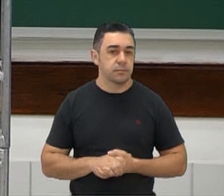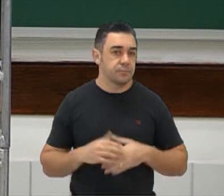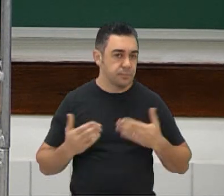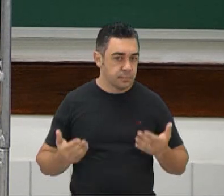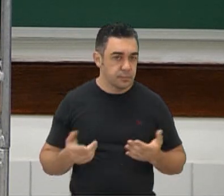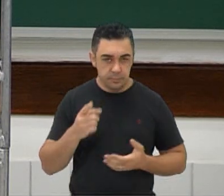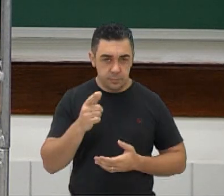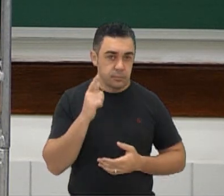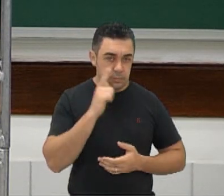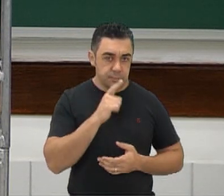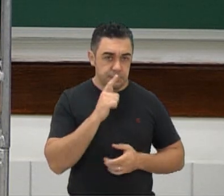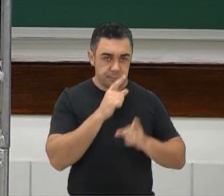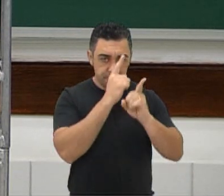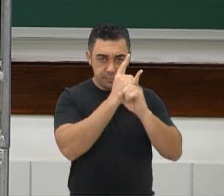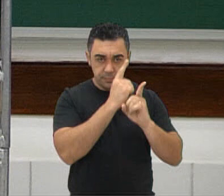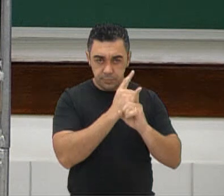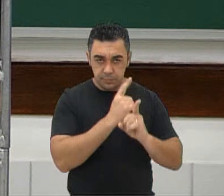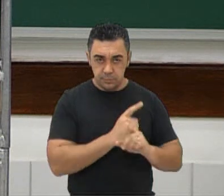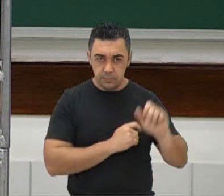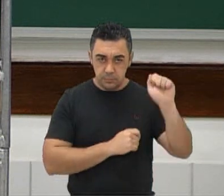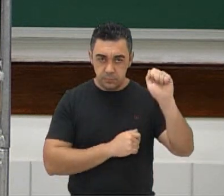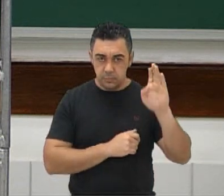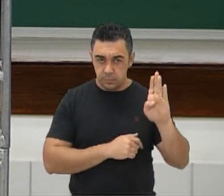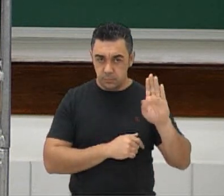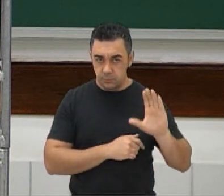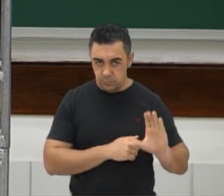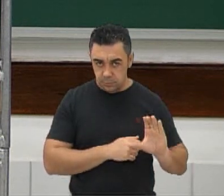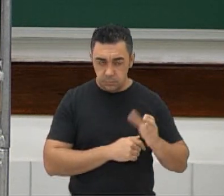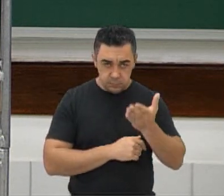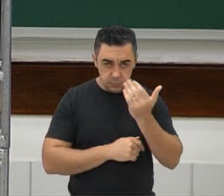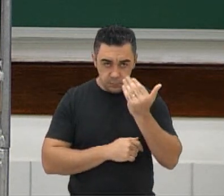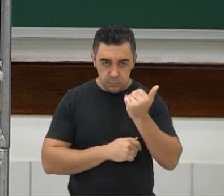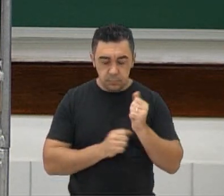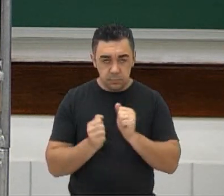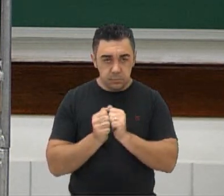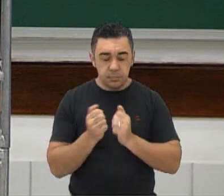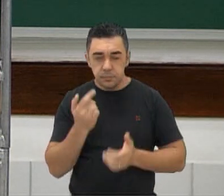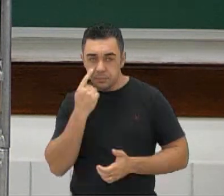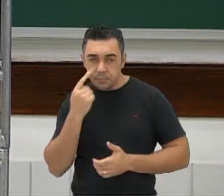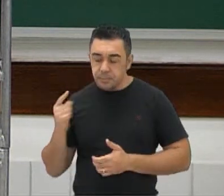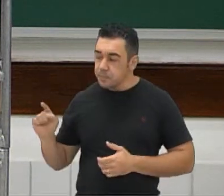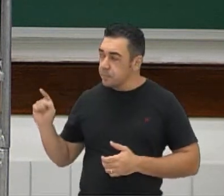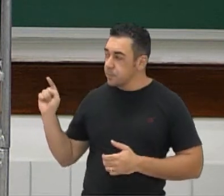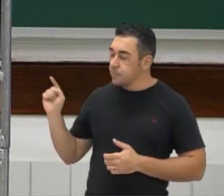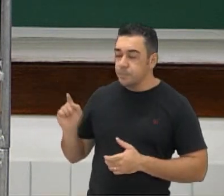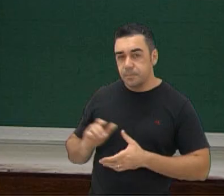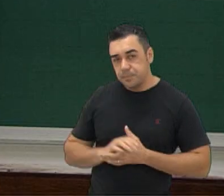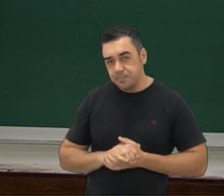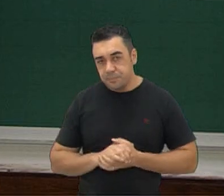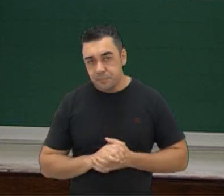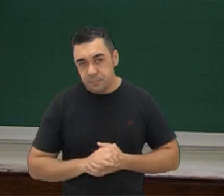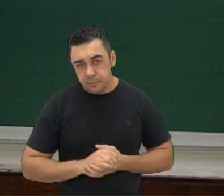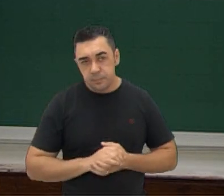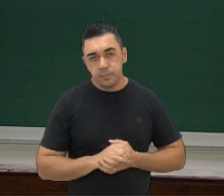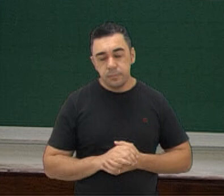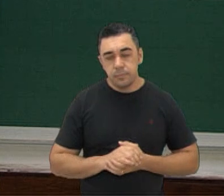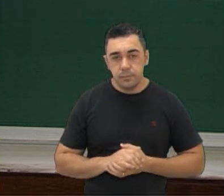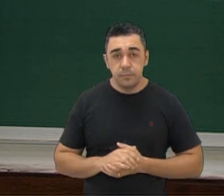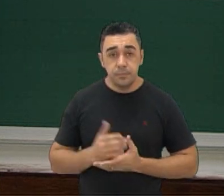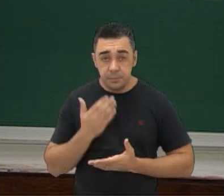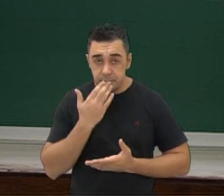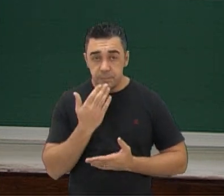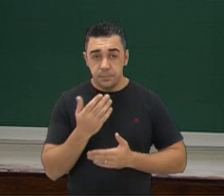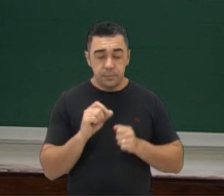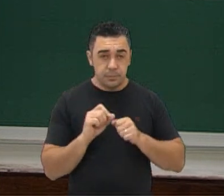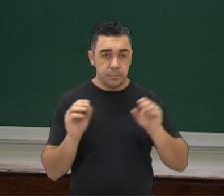Então, alunos, conseguiram identificar? Vem com o professor, vamos verificar aqui na tela? Veja só, ele está falando, represente a